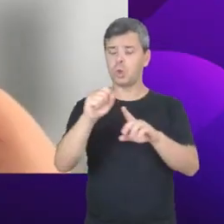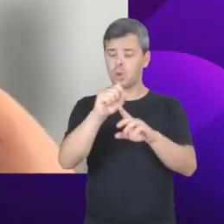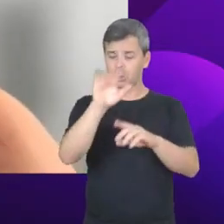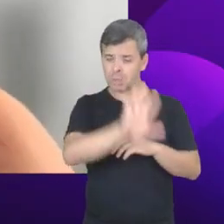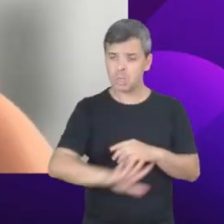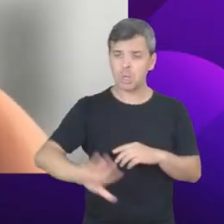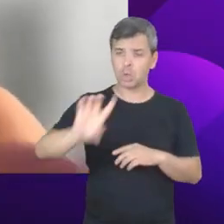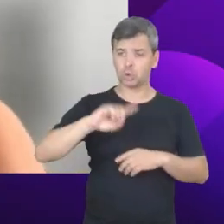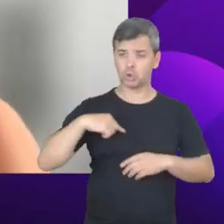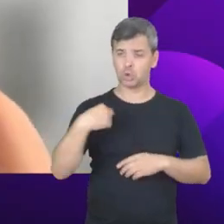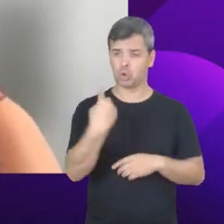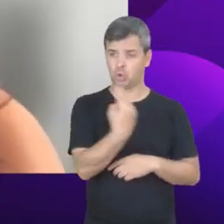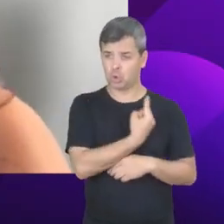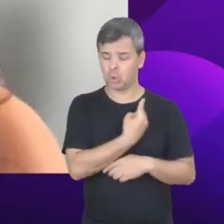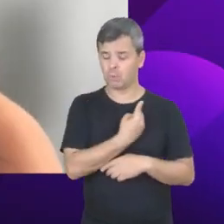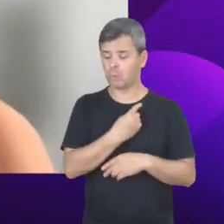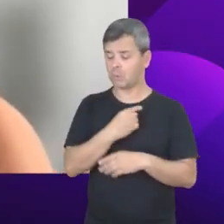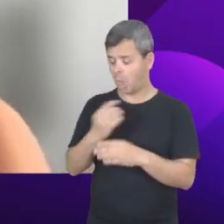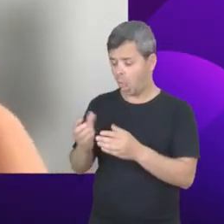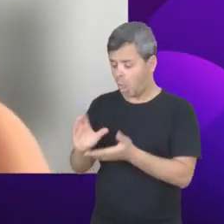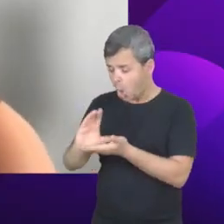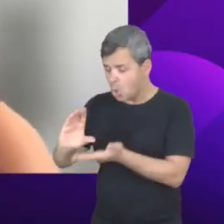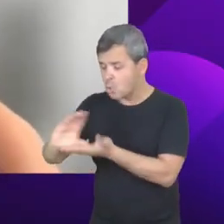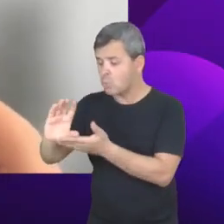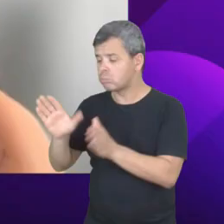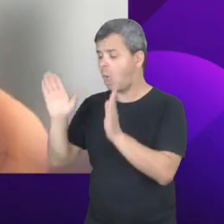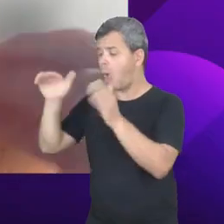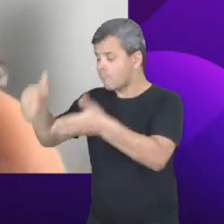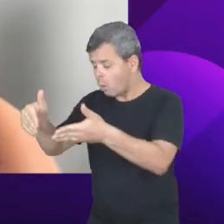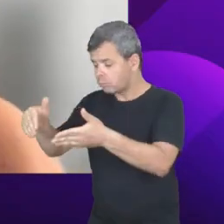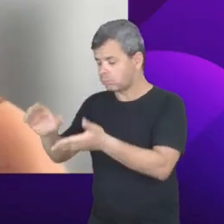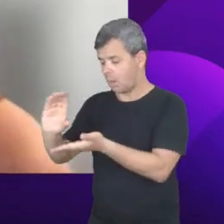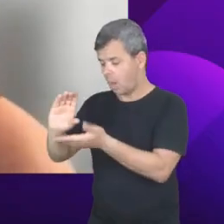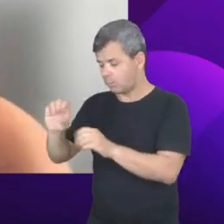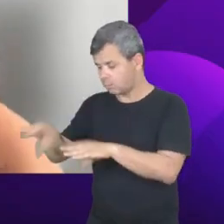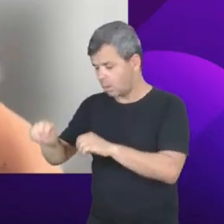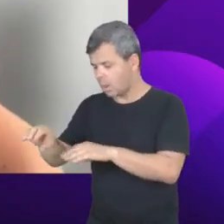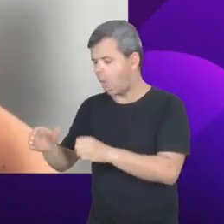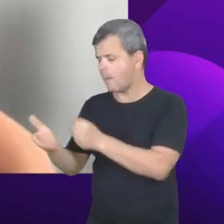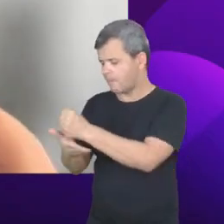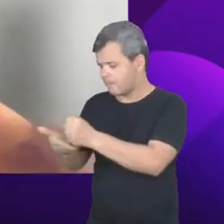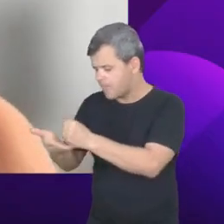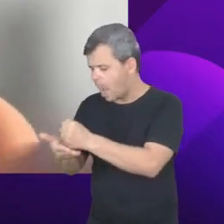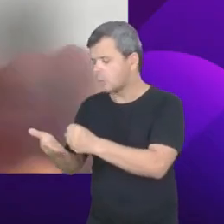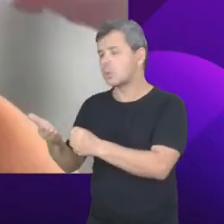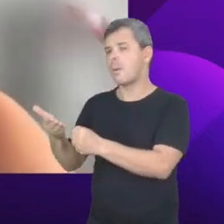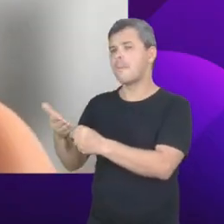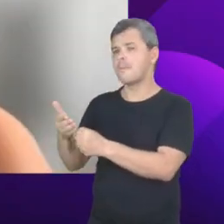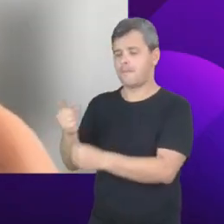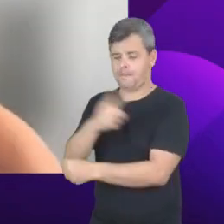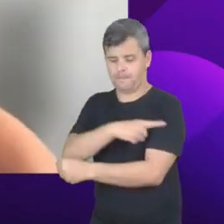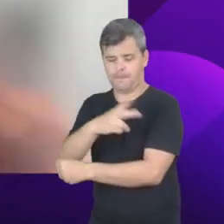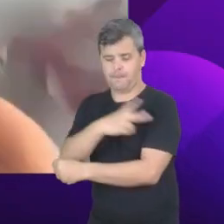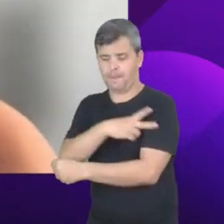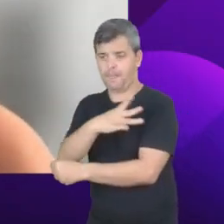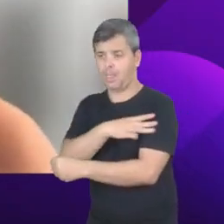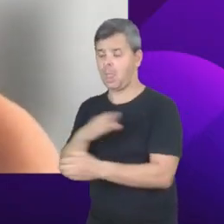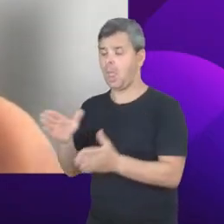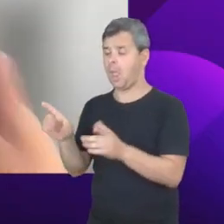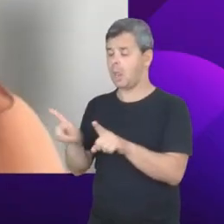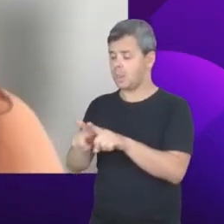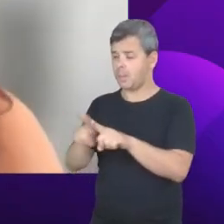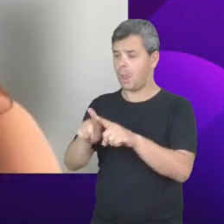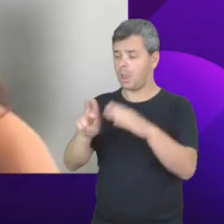se a gente investe em educação. E essa educação, tanto do ensino básico, ensino médio, quanto o ensino superior,